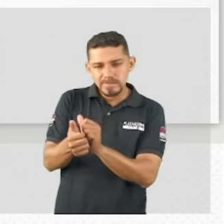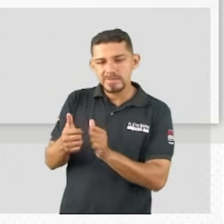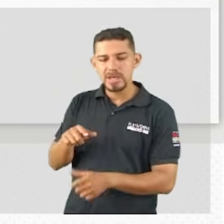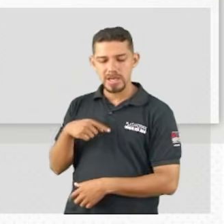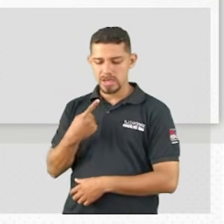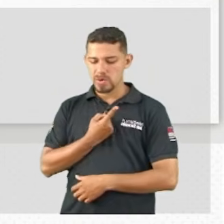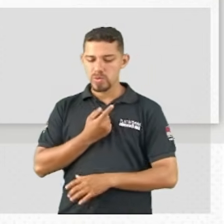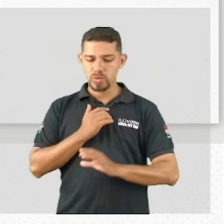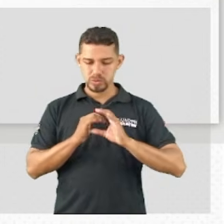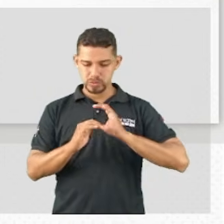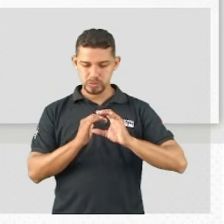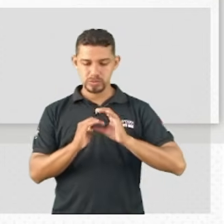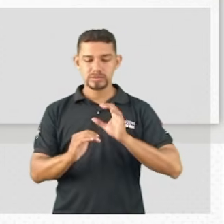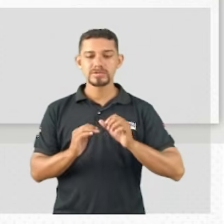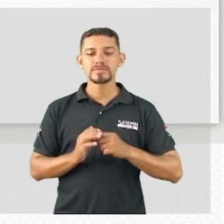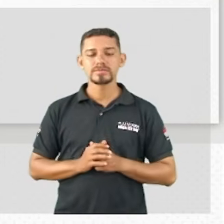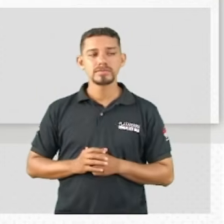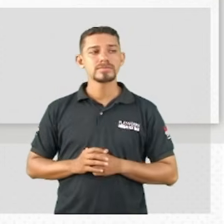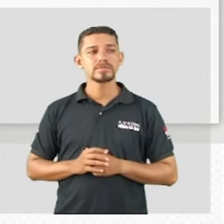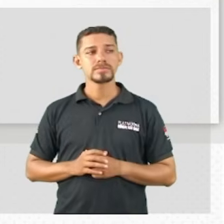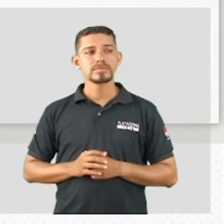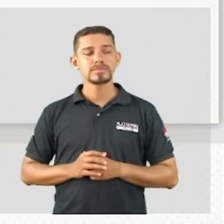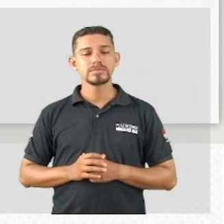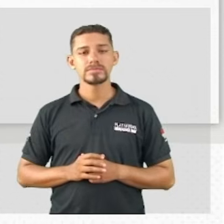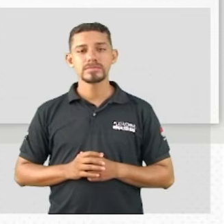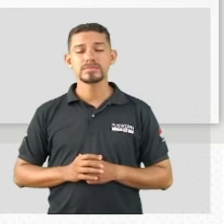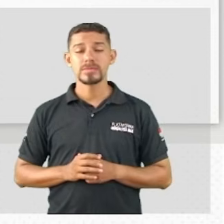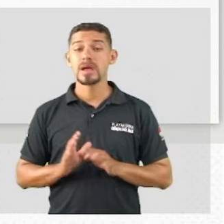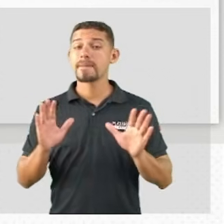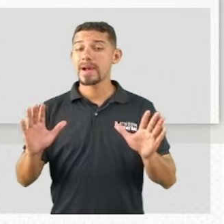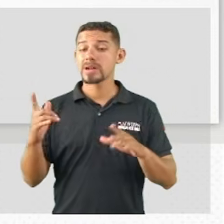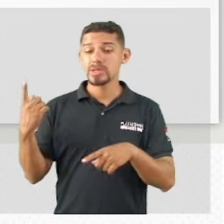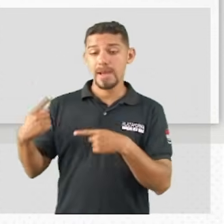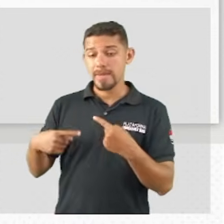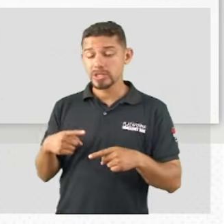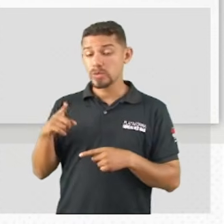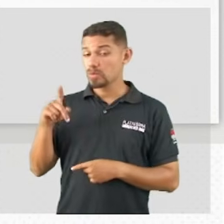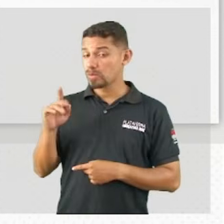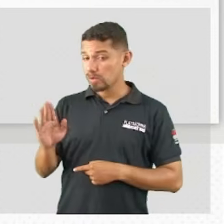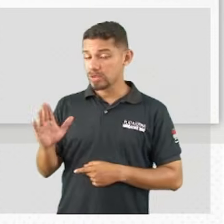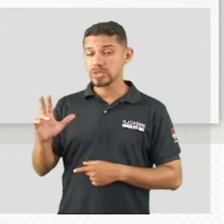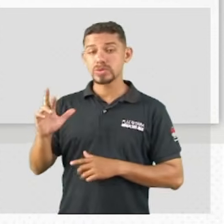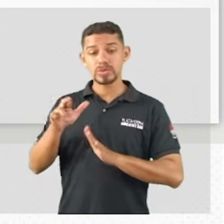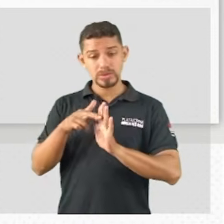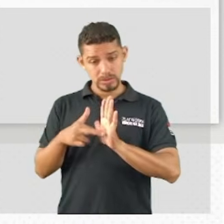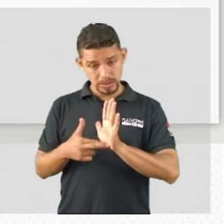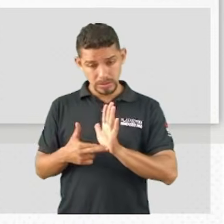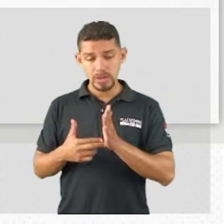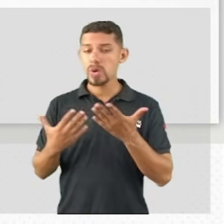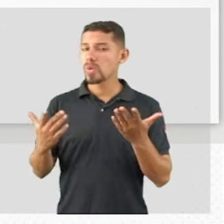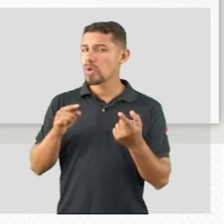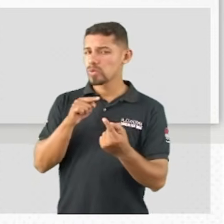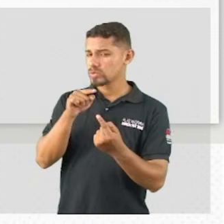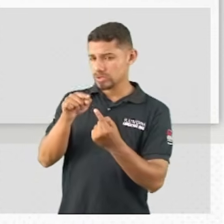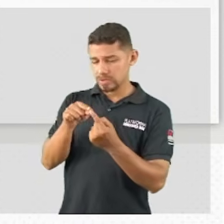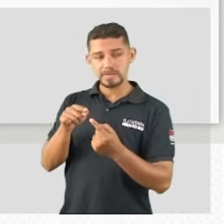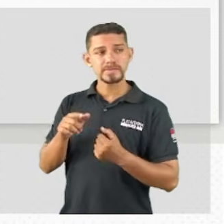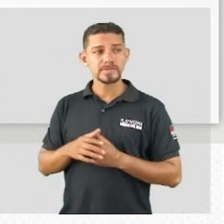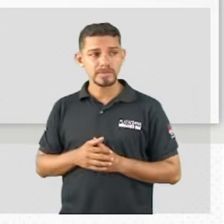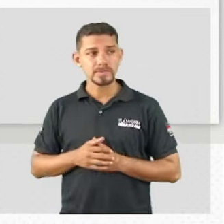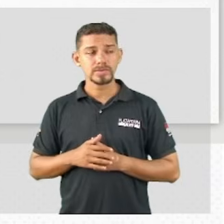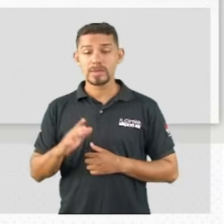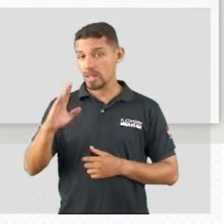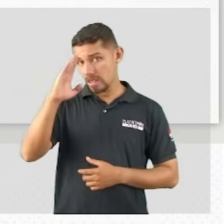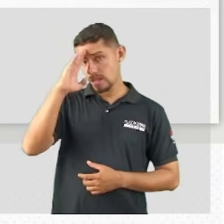me comunicando. E para o debate público regrado, qual é o objetivo desse gênero, né? A gente vai entender que o